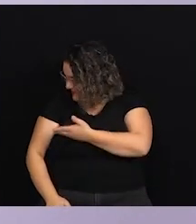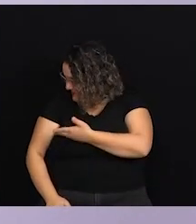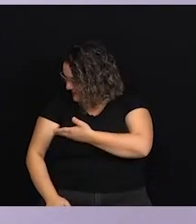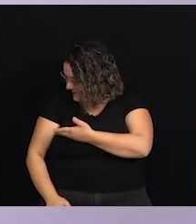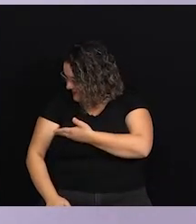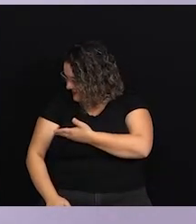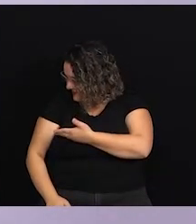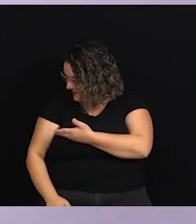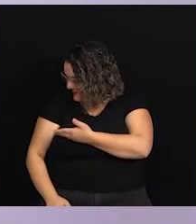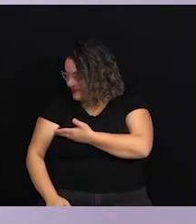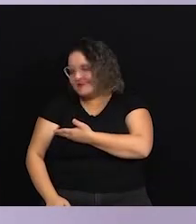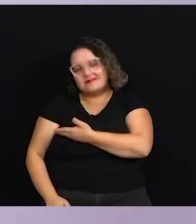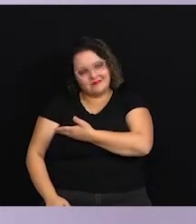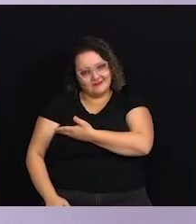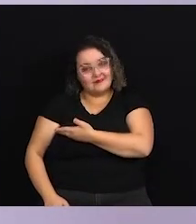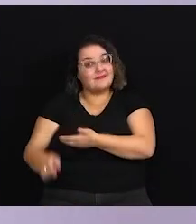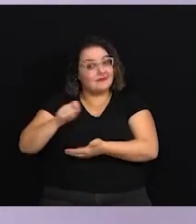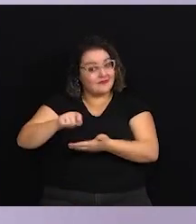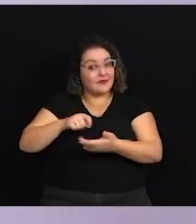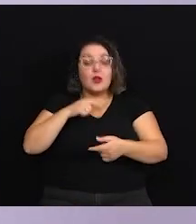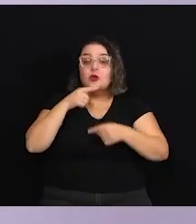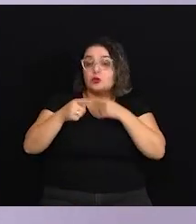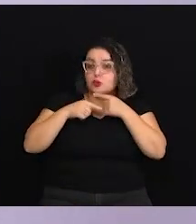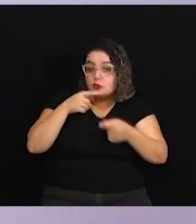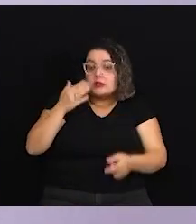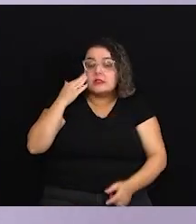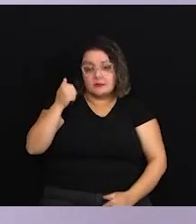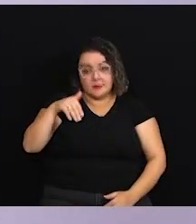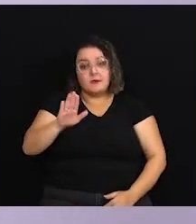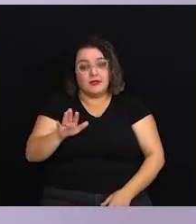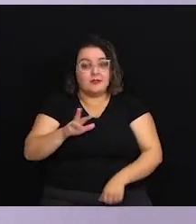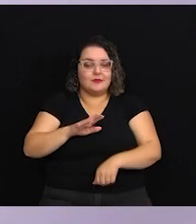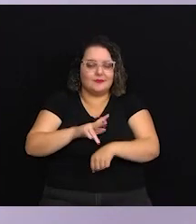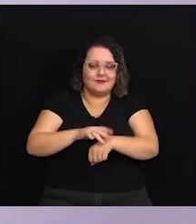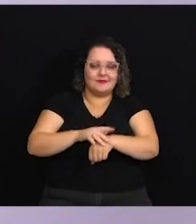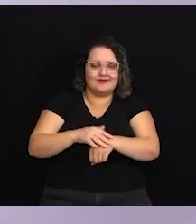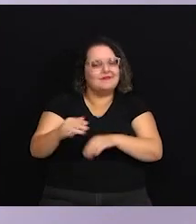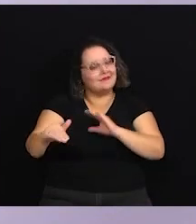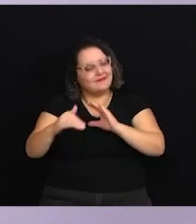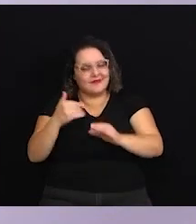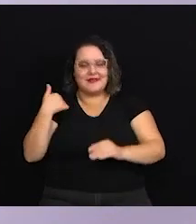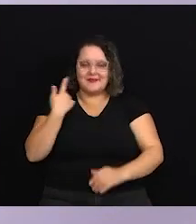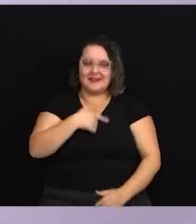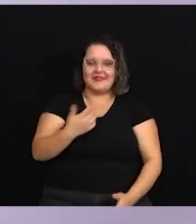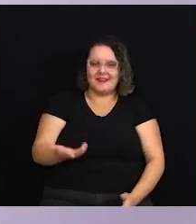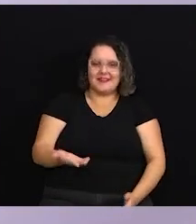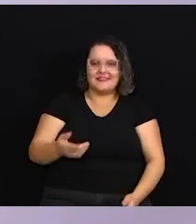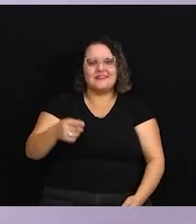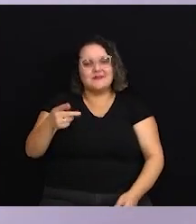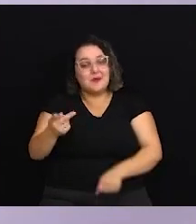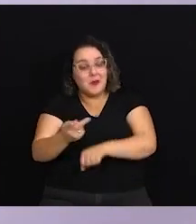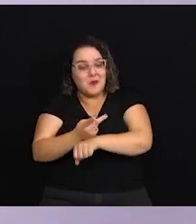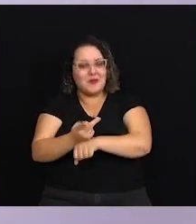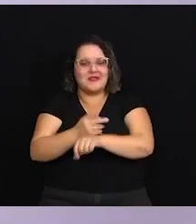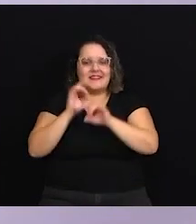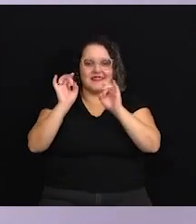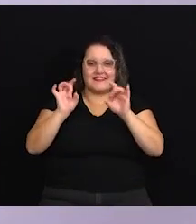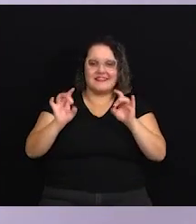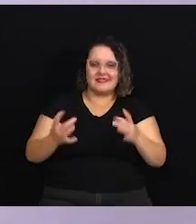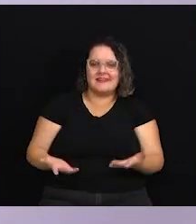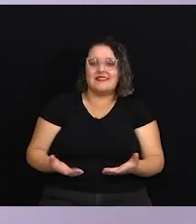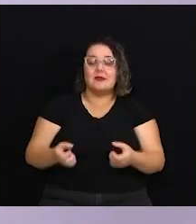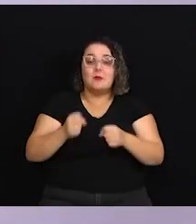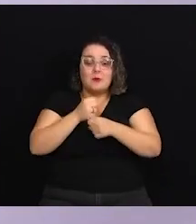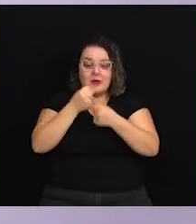número que tá aparecendo aí no seu vídeo a nota tem alguma dúvida quer saber mais sobre alguma doença Manda para gente e vamos atrás de um